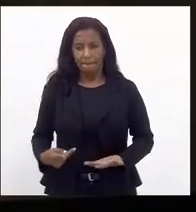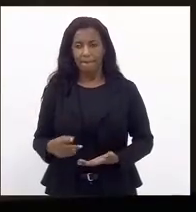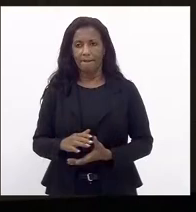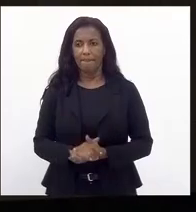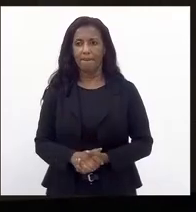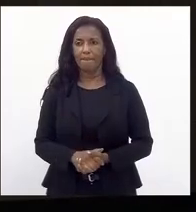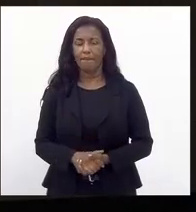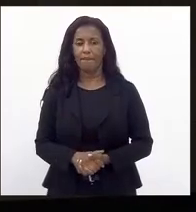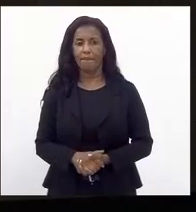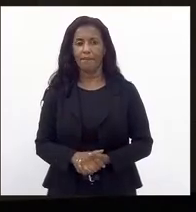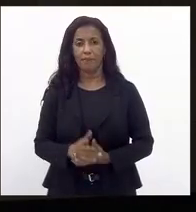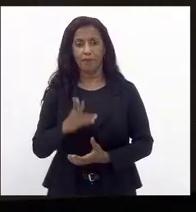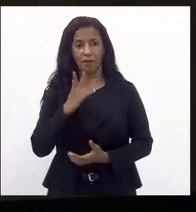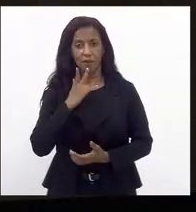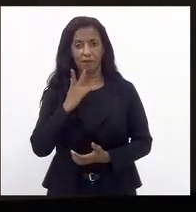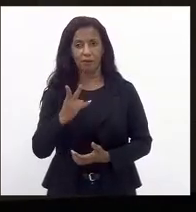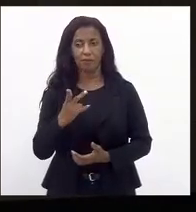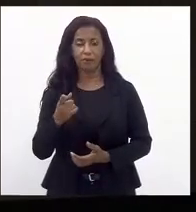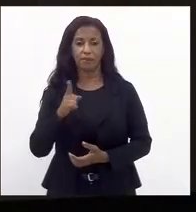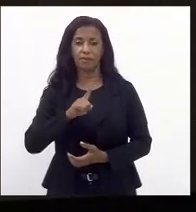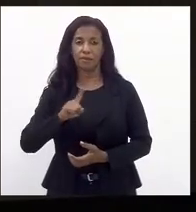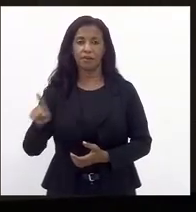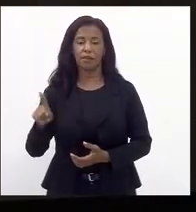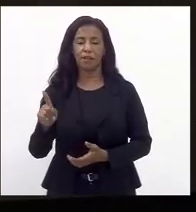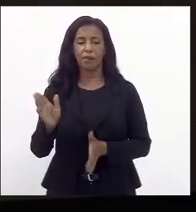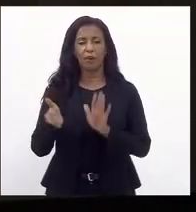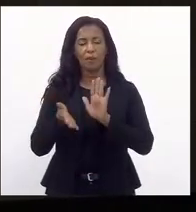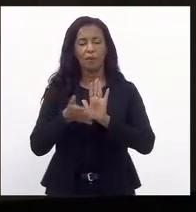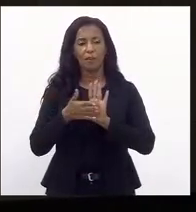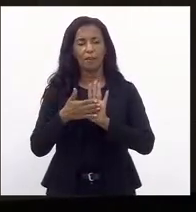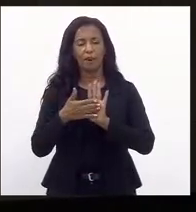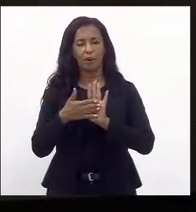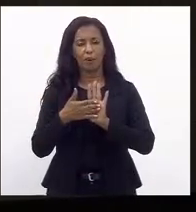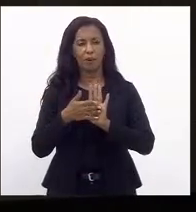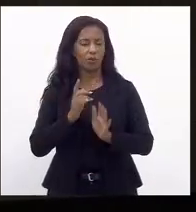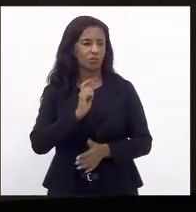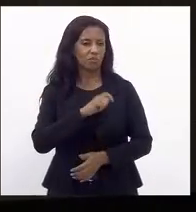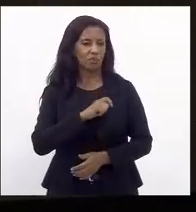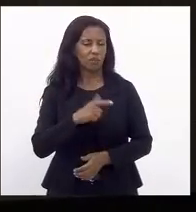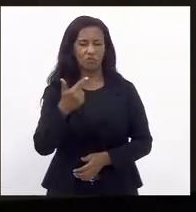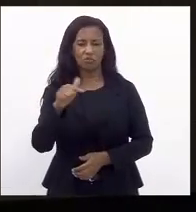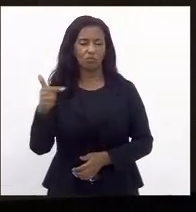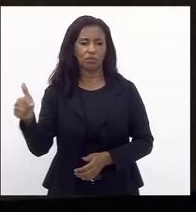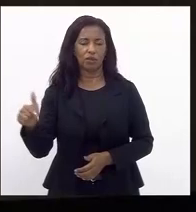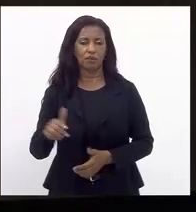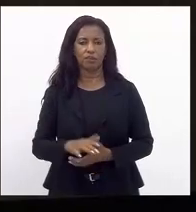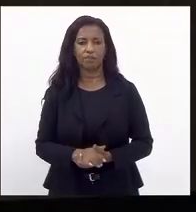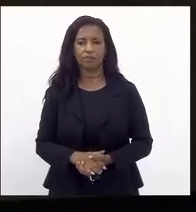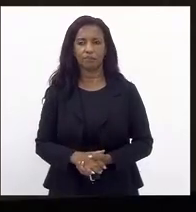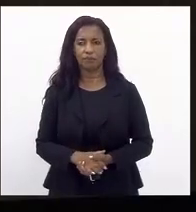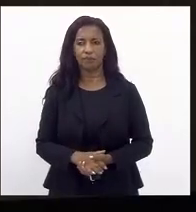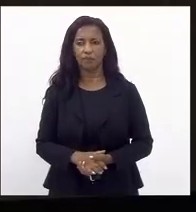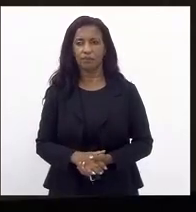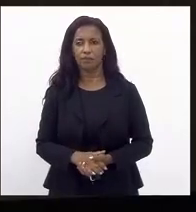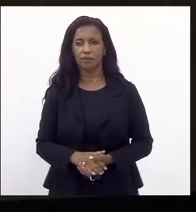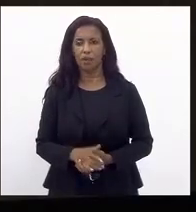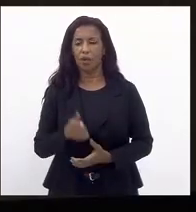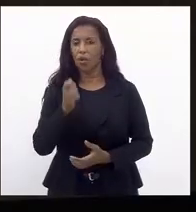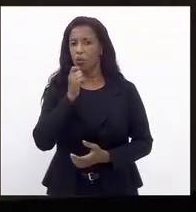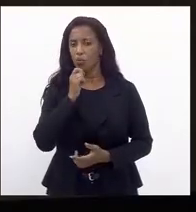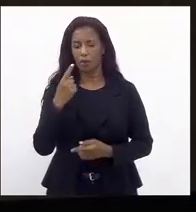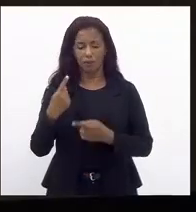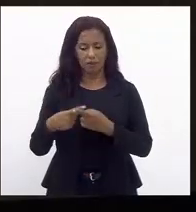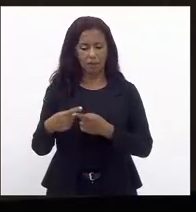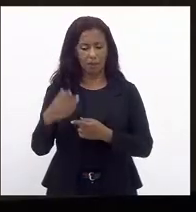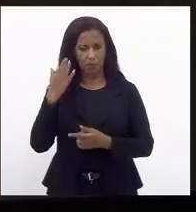eu eu quero dizer não ao pacote eu não vi maldade Presidente não